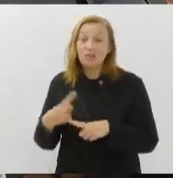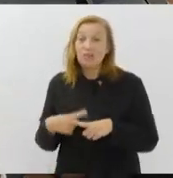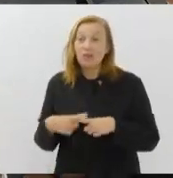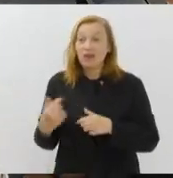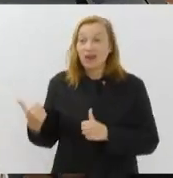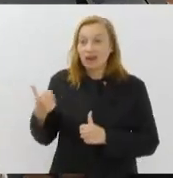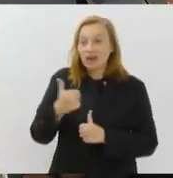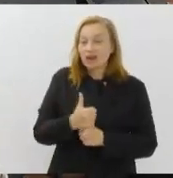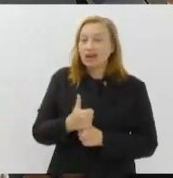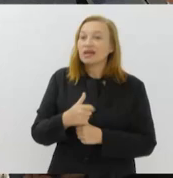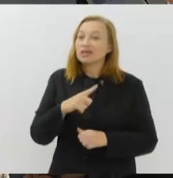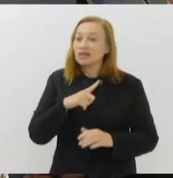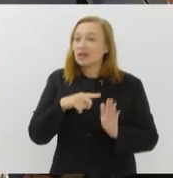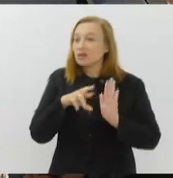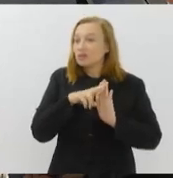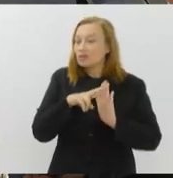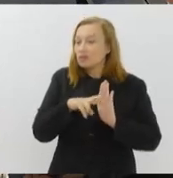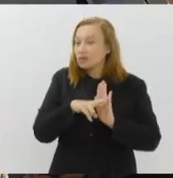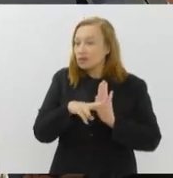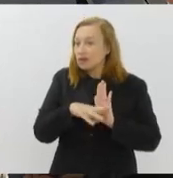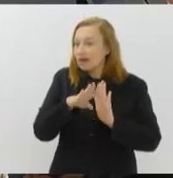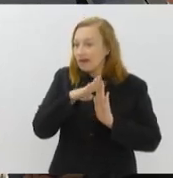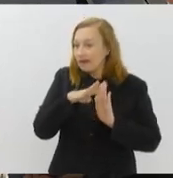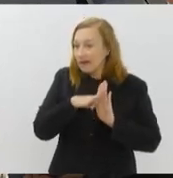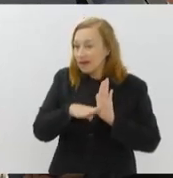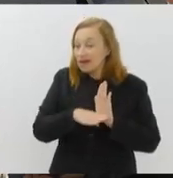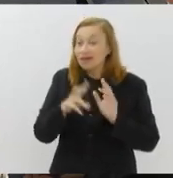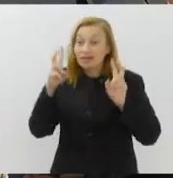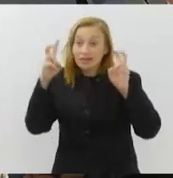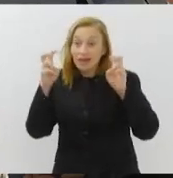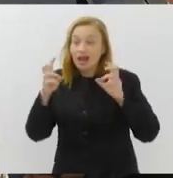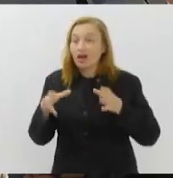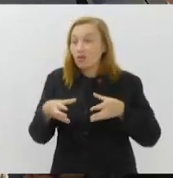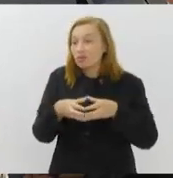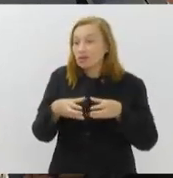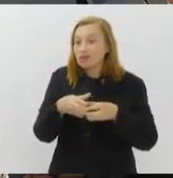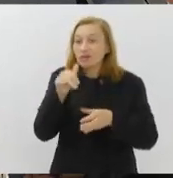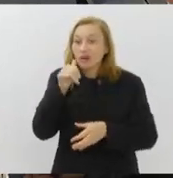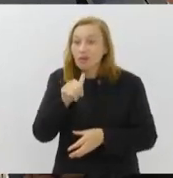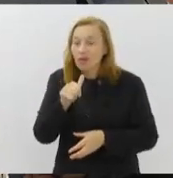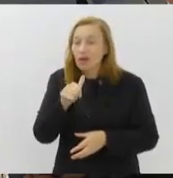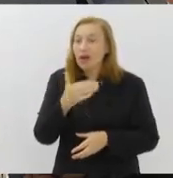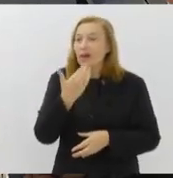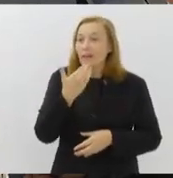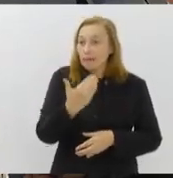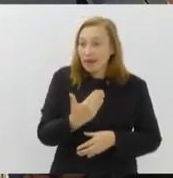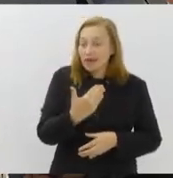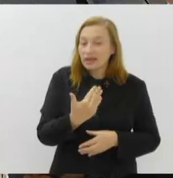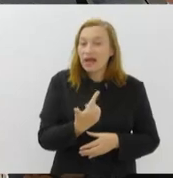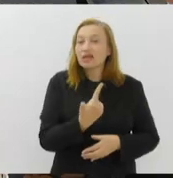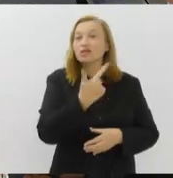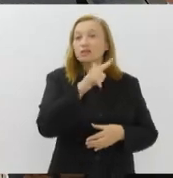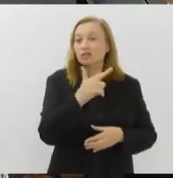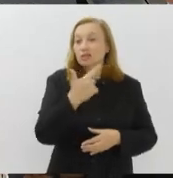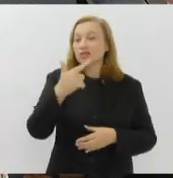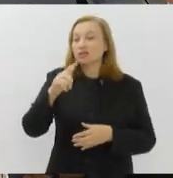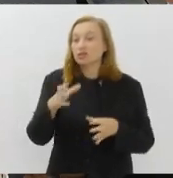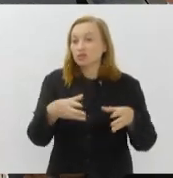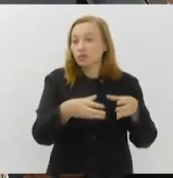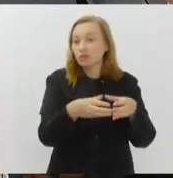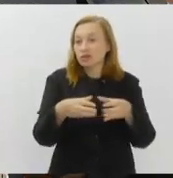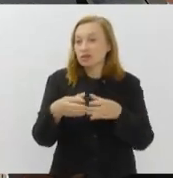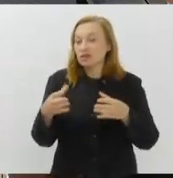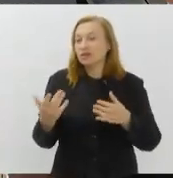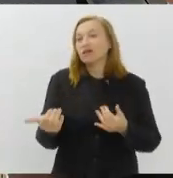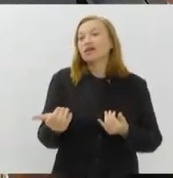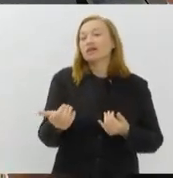rito dos temas. Então, a Comissão da Mulher pede à comissão, as outras comissões vão se unindo. E